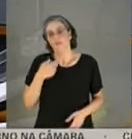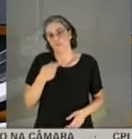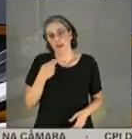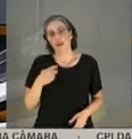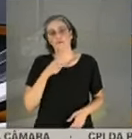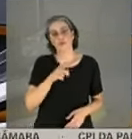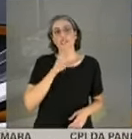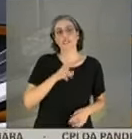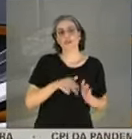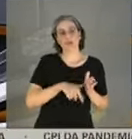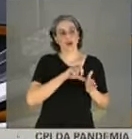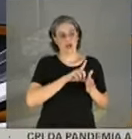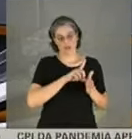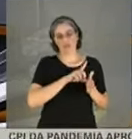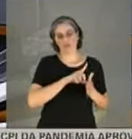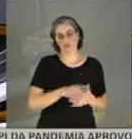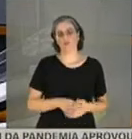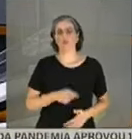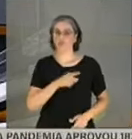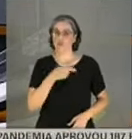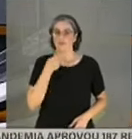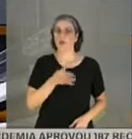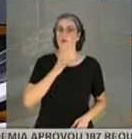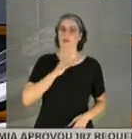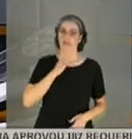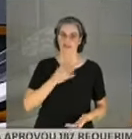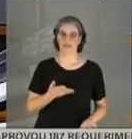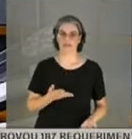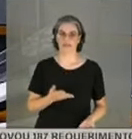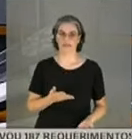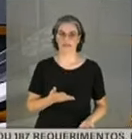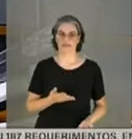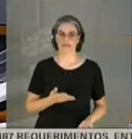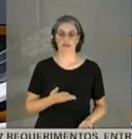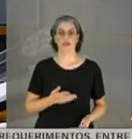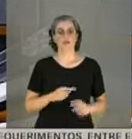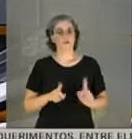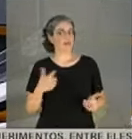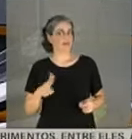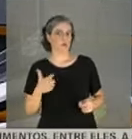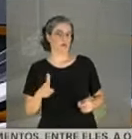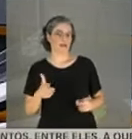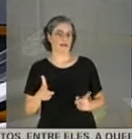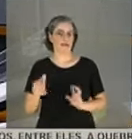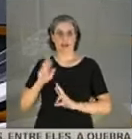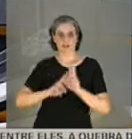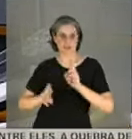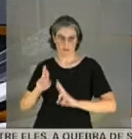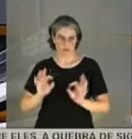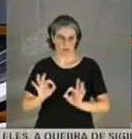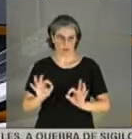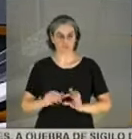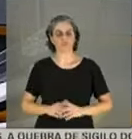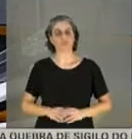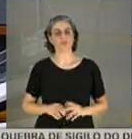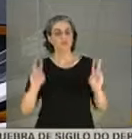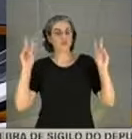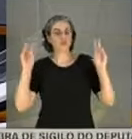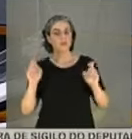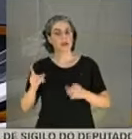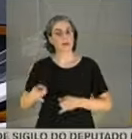porque o senhor disse que conhece o senhor Marcos Tolentino, mas não tem relação com ele, em relação ao